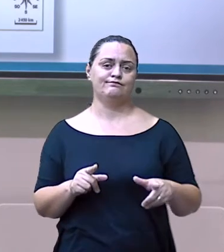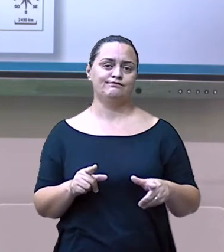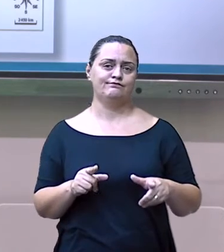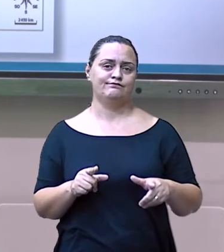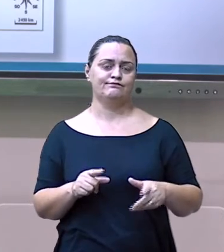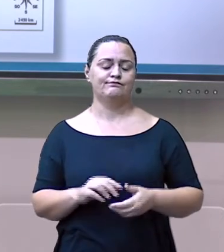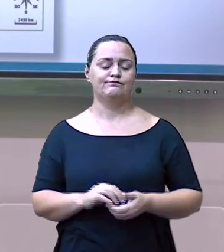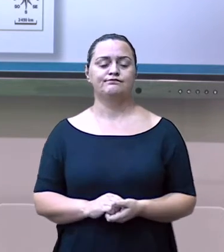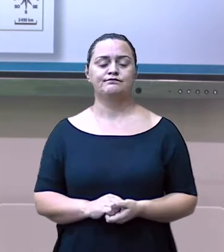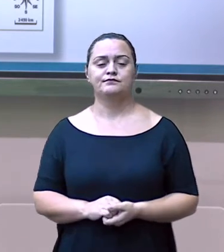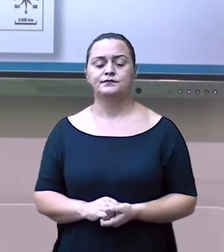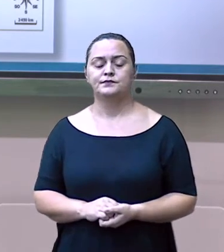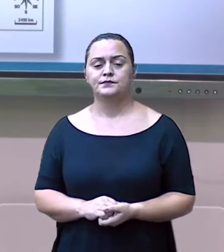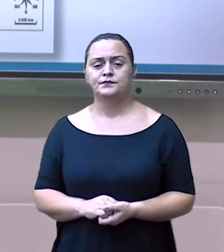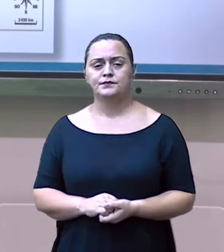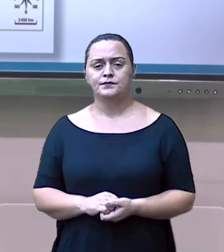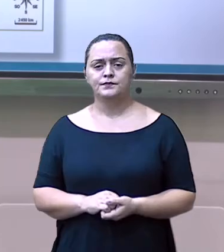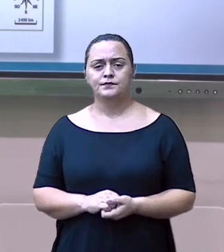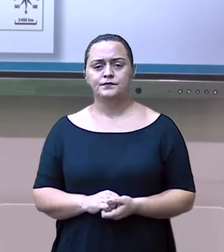E aqui,